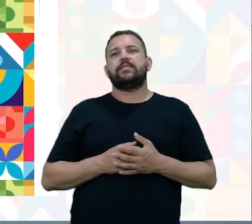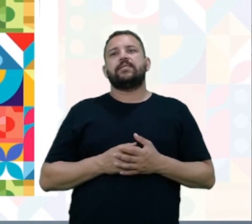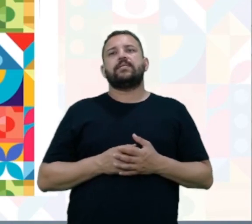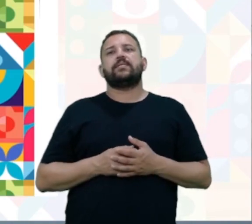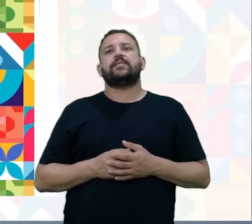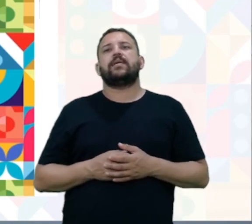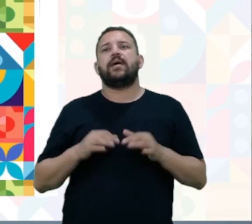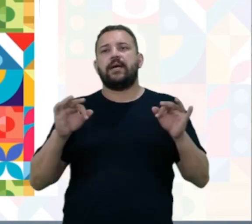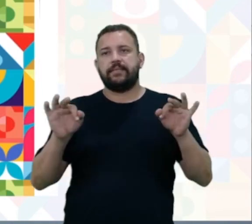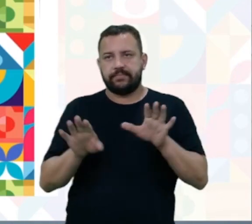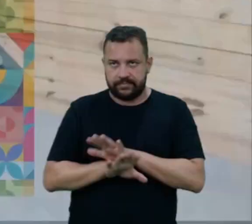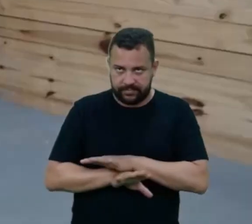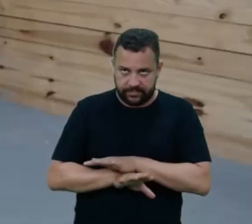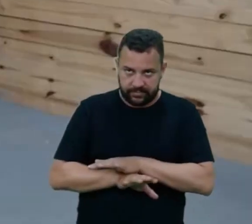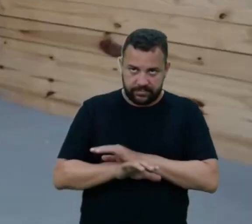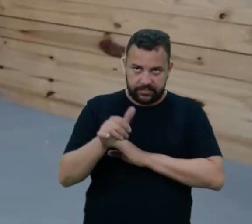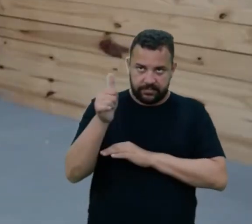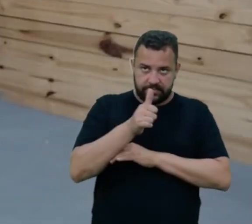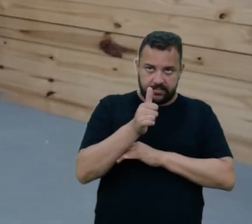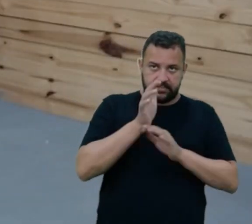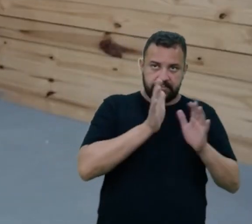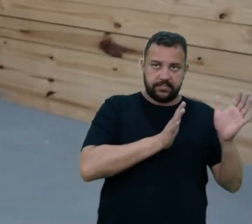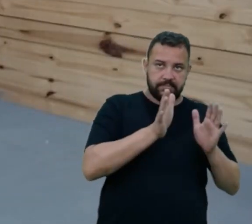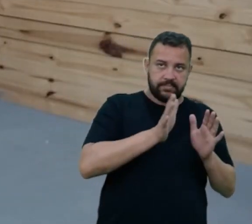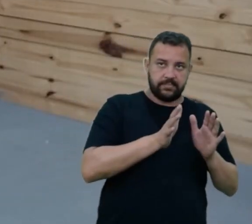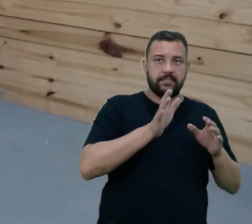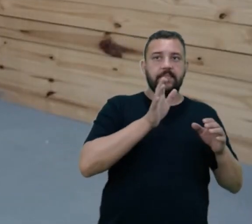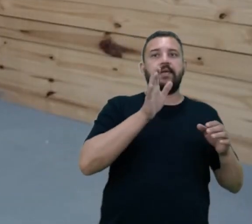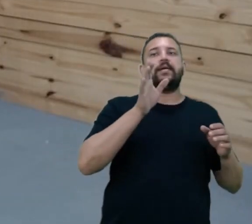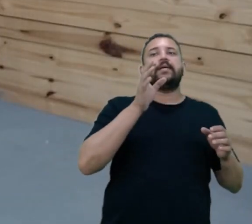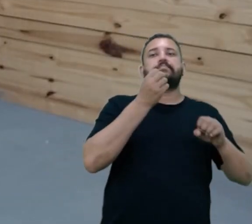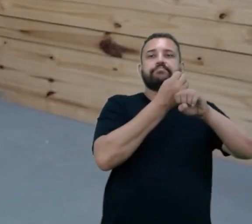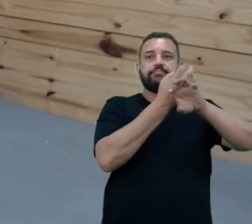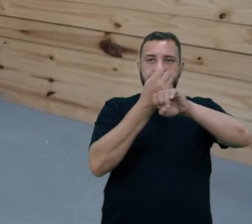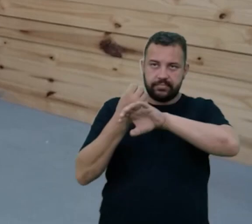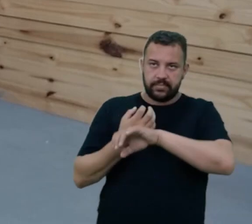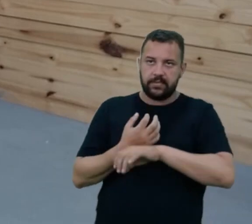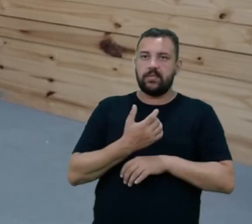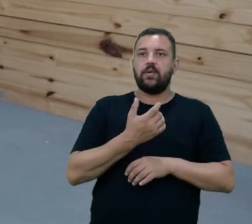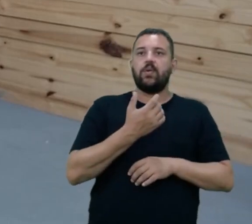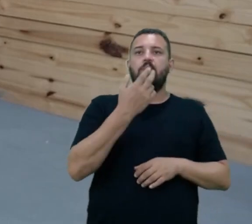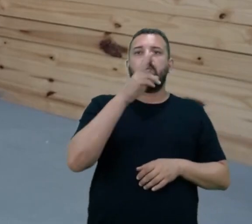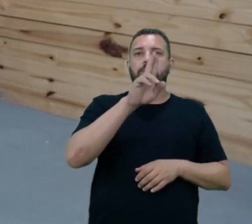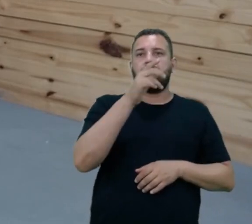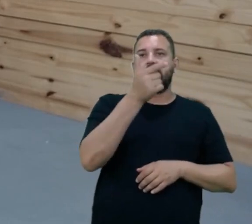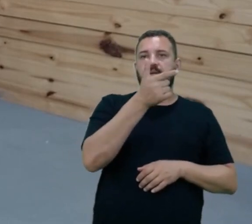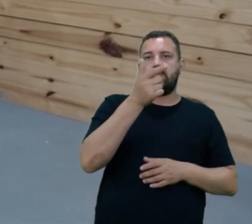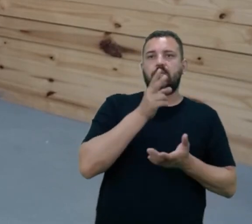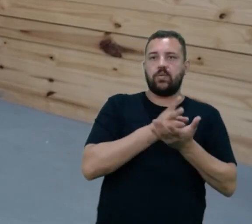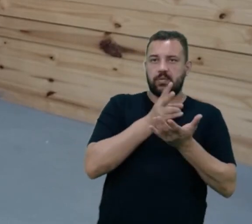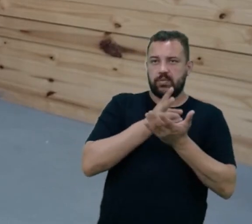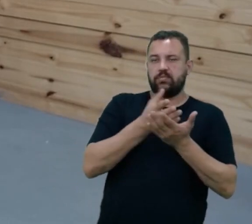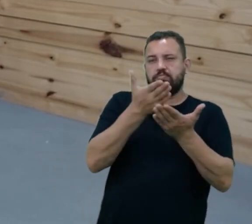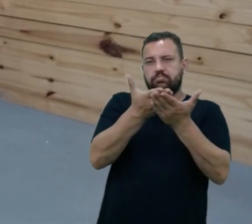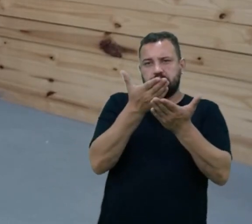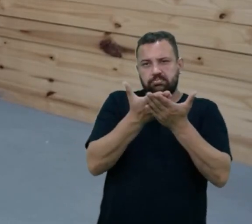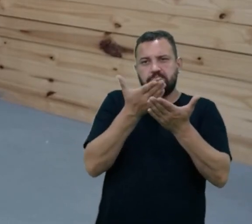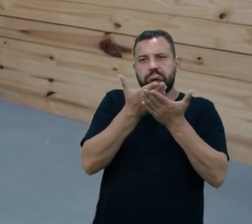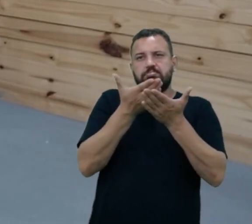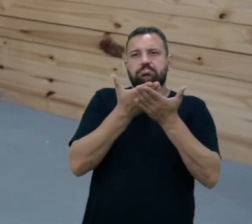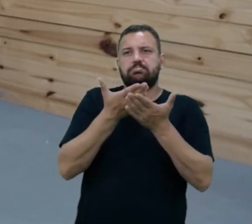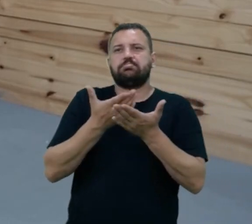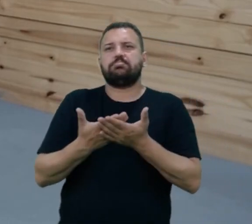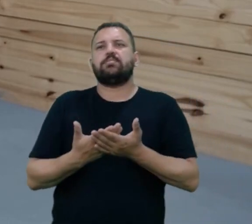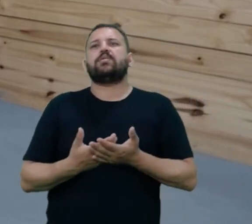assim terminamos nossa primeira parte da videoaula da unidade 2. Continue seus estudos através do